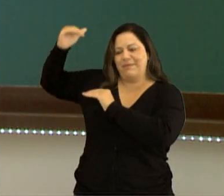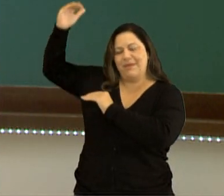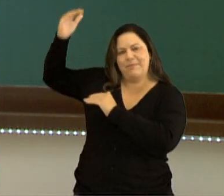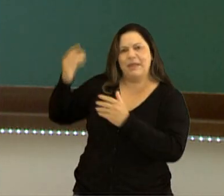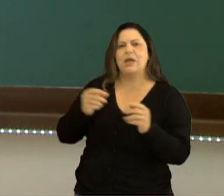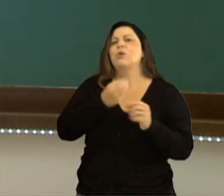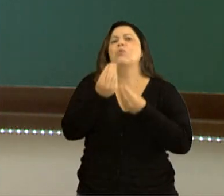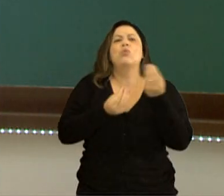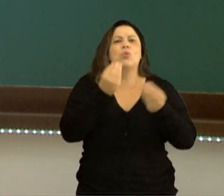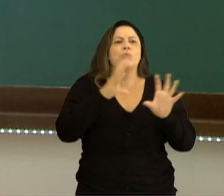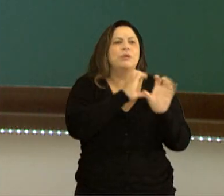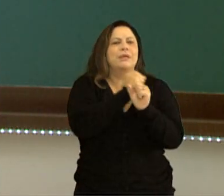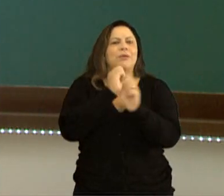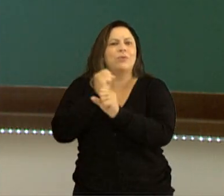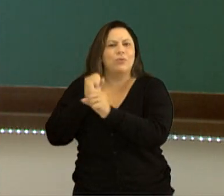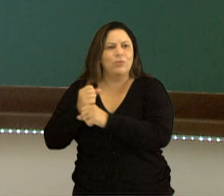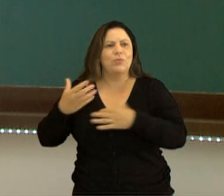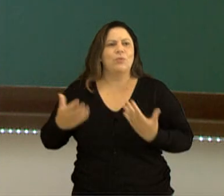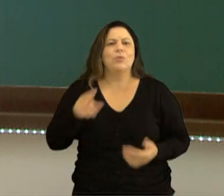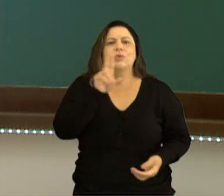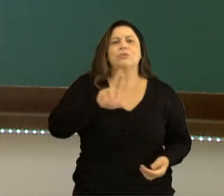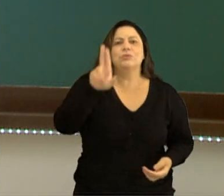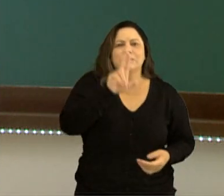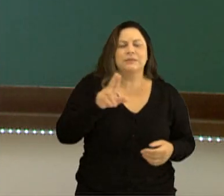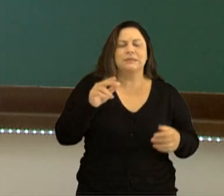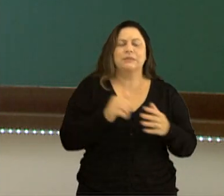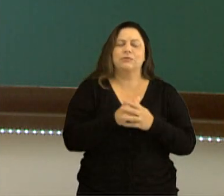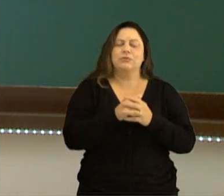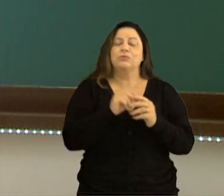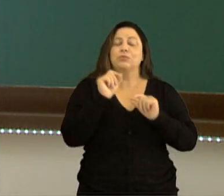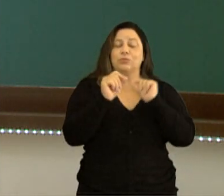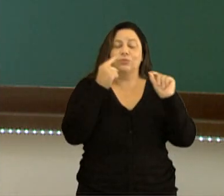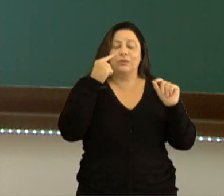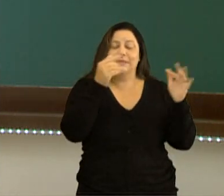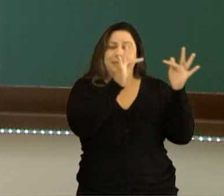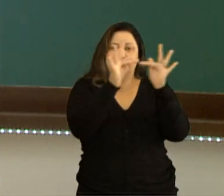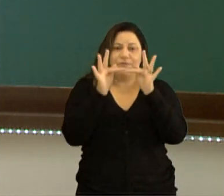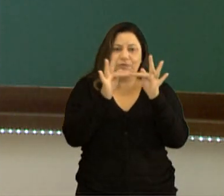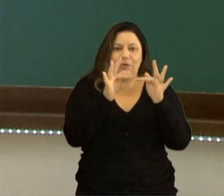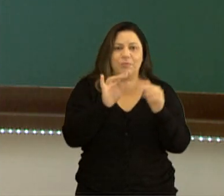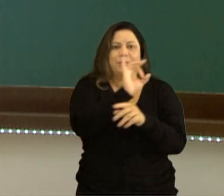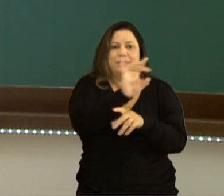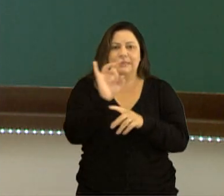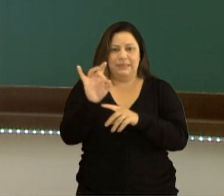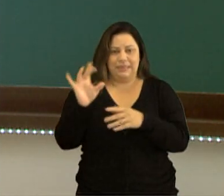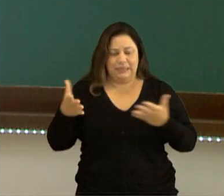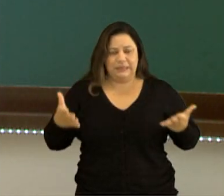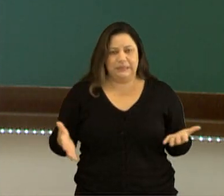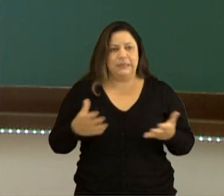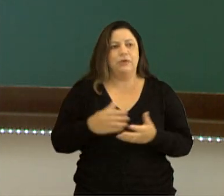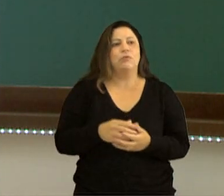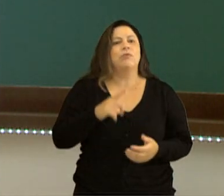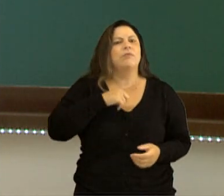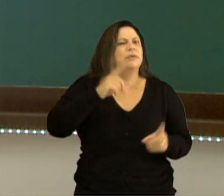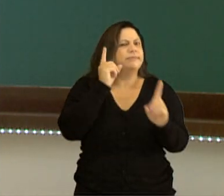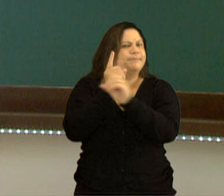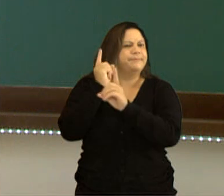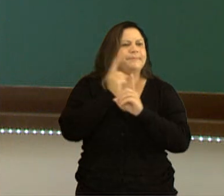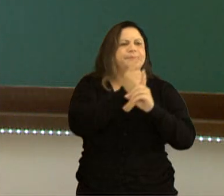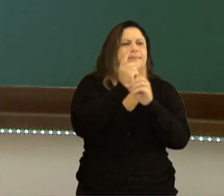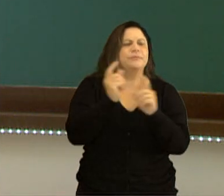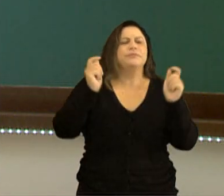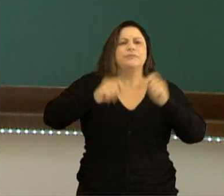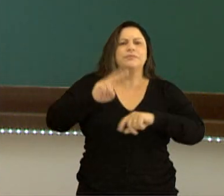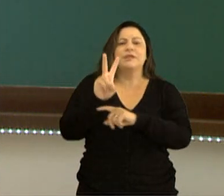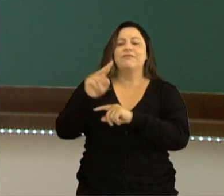gente calcula a média? Utilizando esta fórmula aqui, que daí a gente, em cada um dos intervalos, a gente vai ter que achar o que a gente